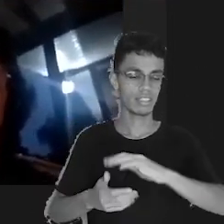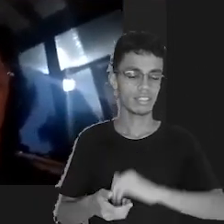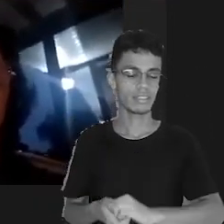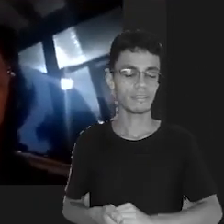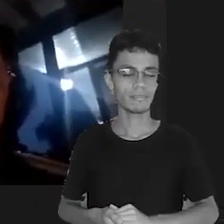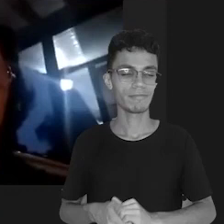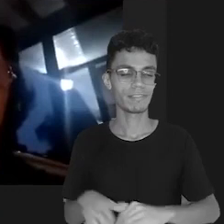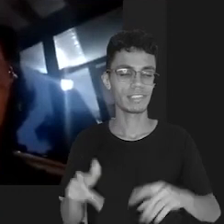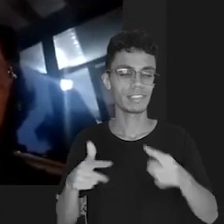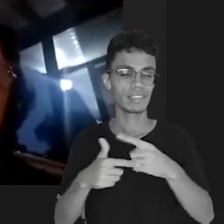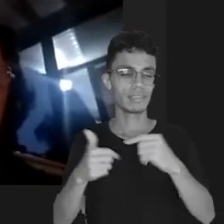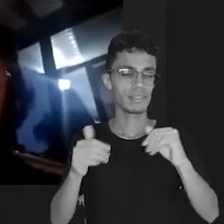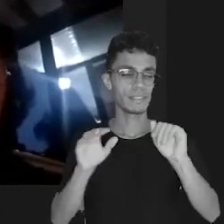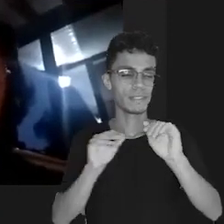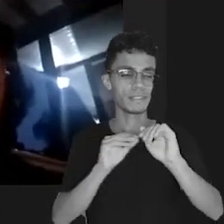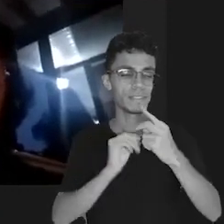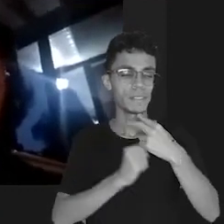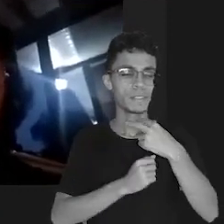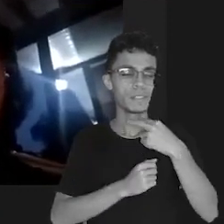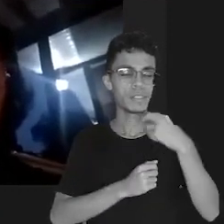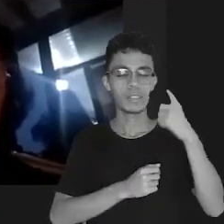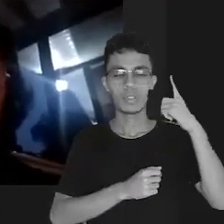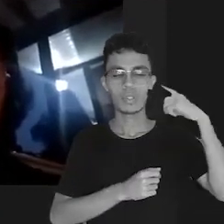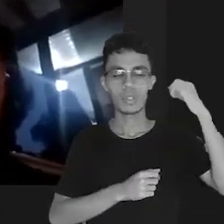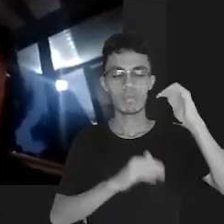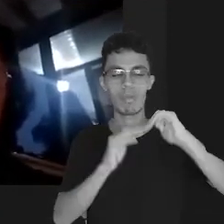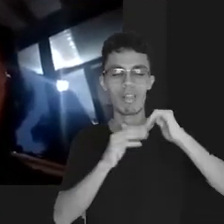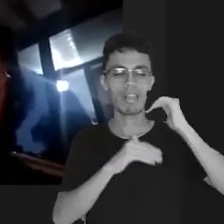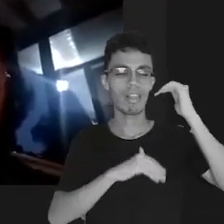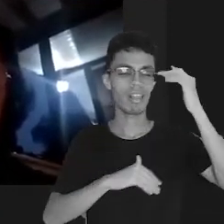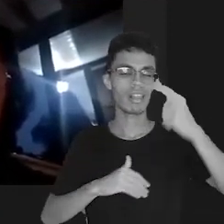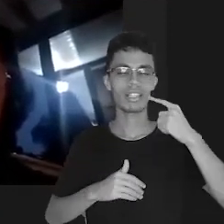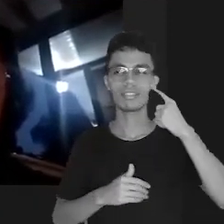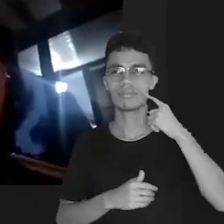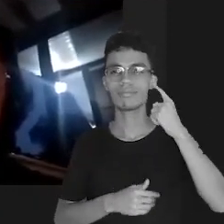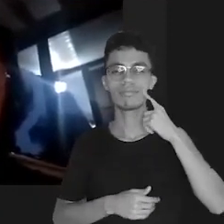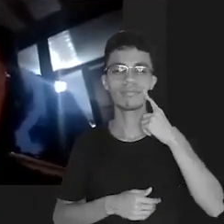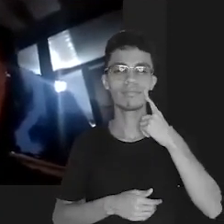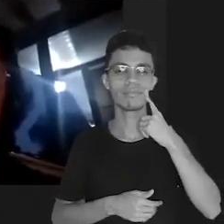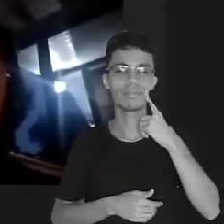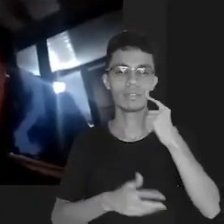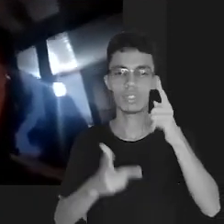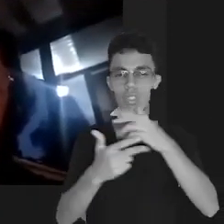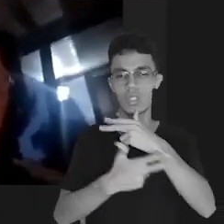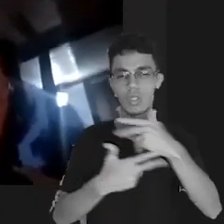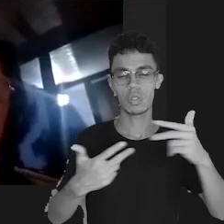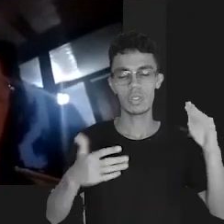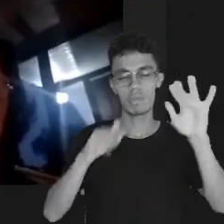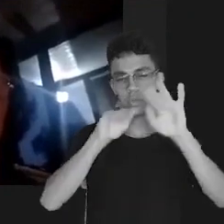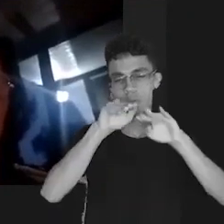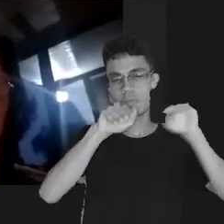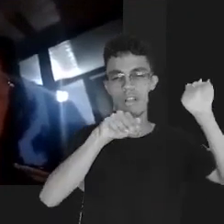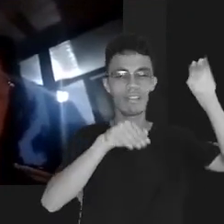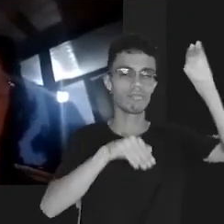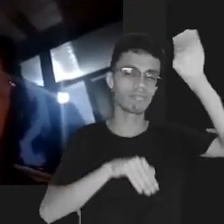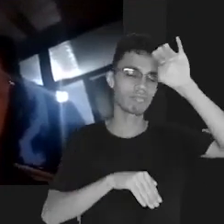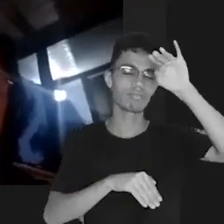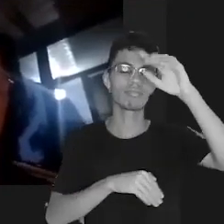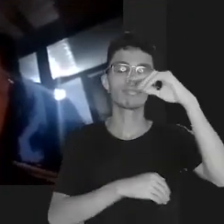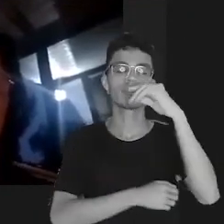coisa mais alta, né, que leva o olhar da gente para as coisas mais altas, mais